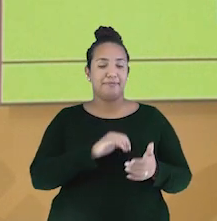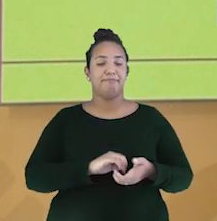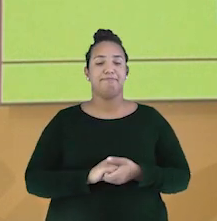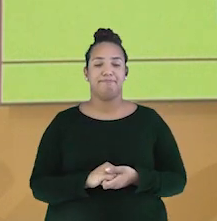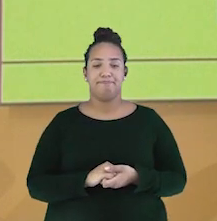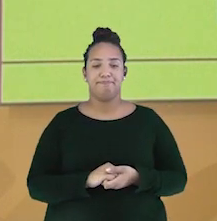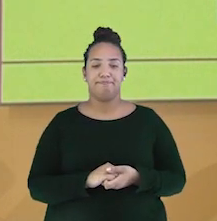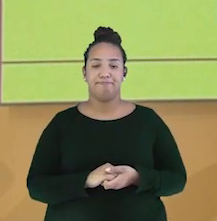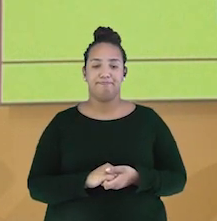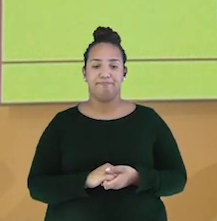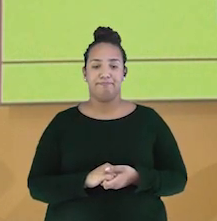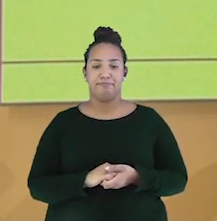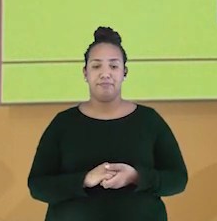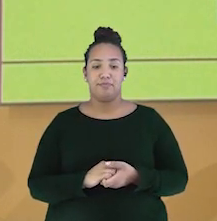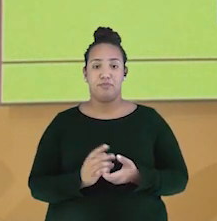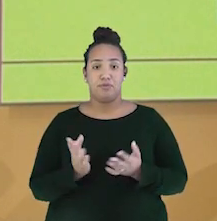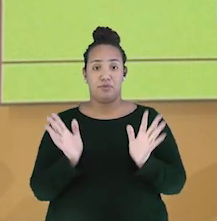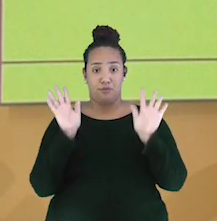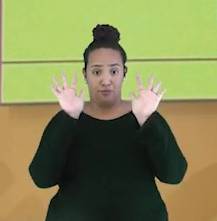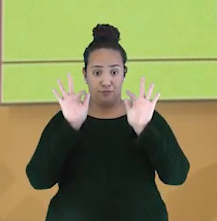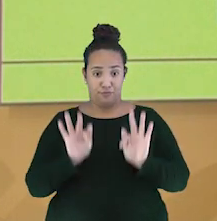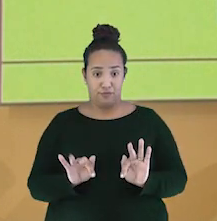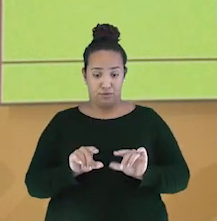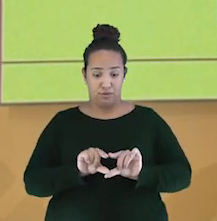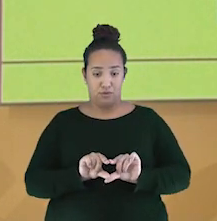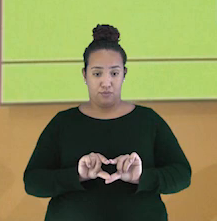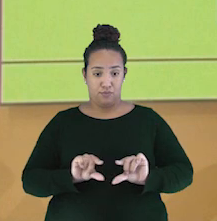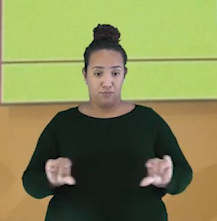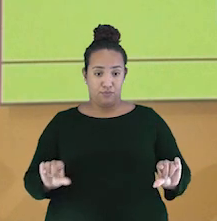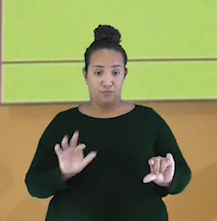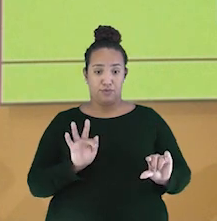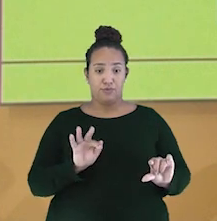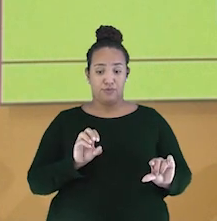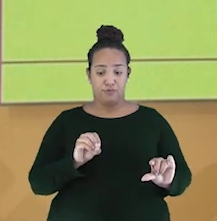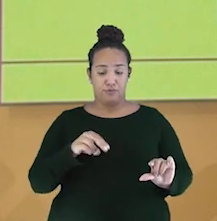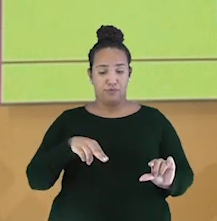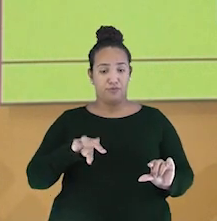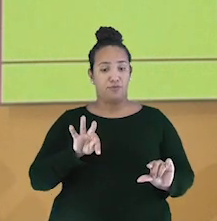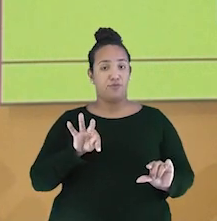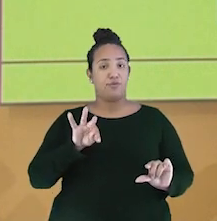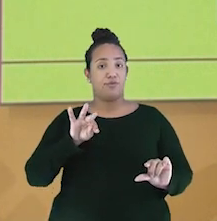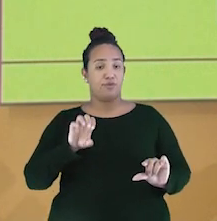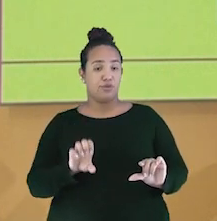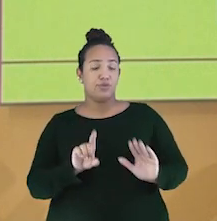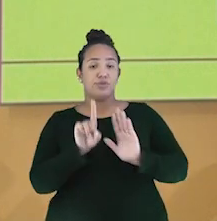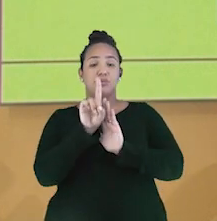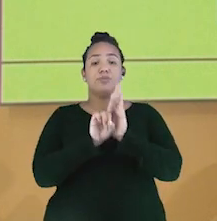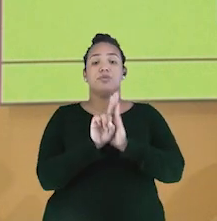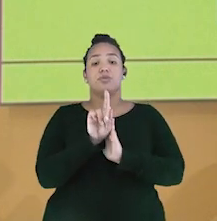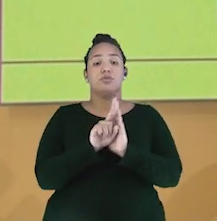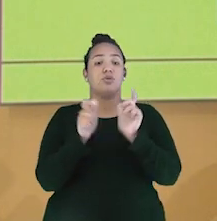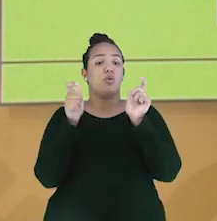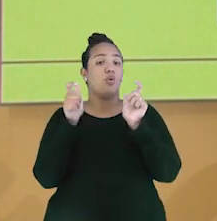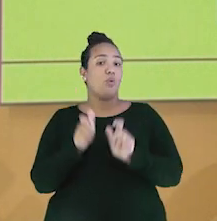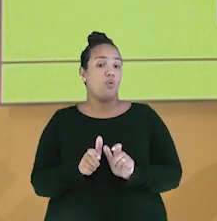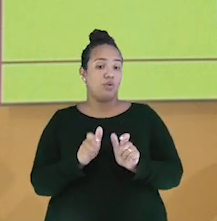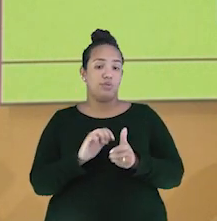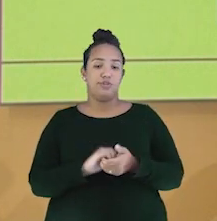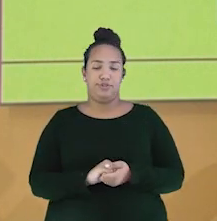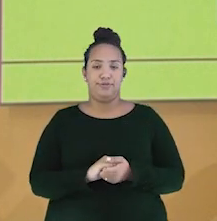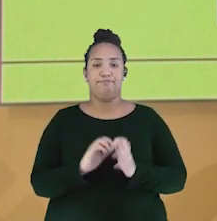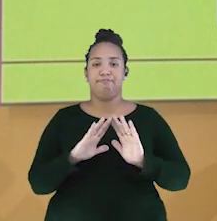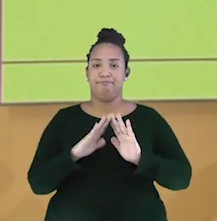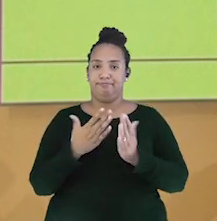abaixo da tabela temos a fonte ou seja de onde foram geradas as informações nesse caso